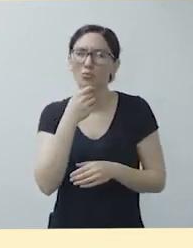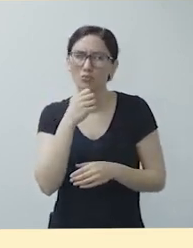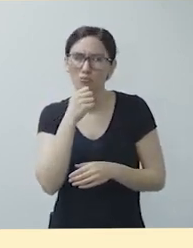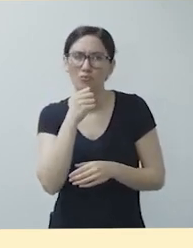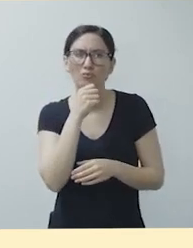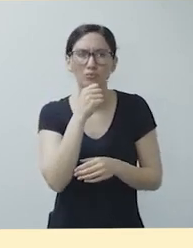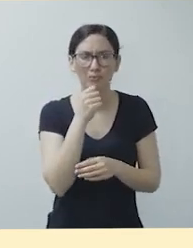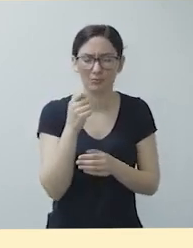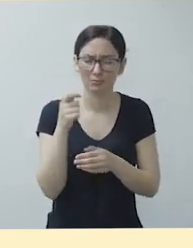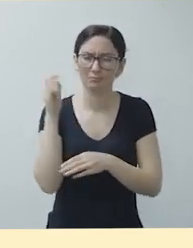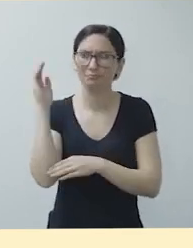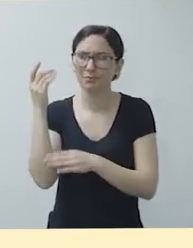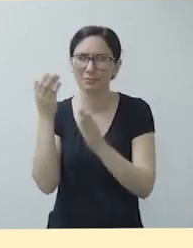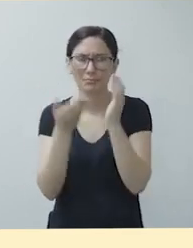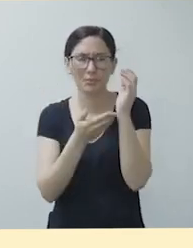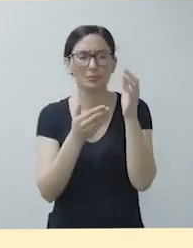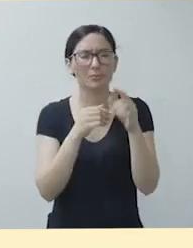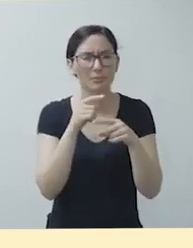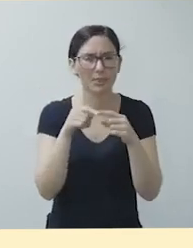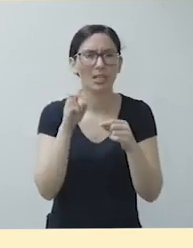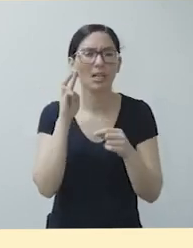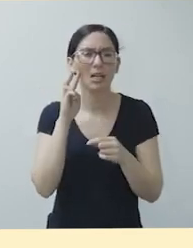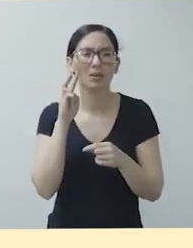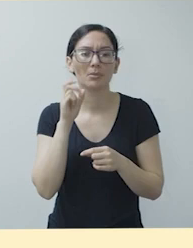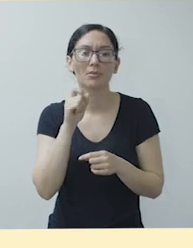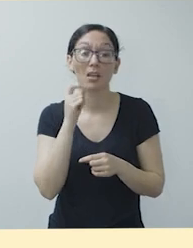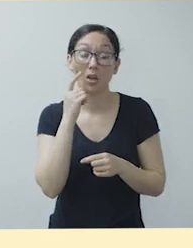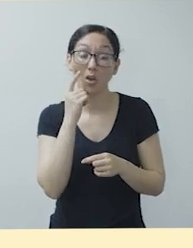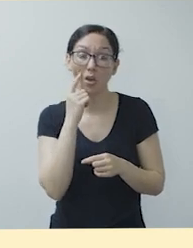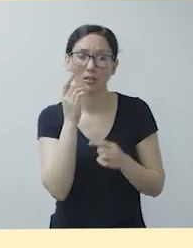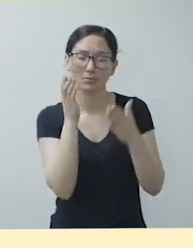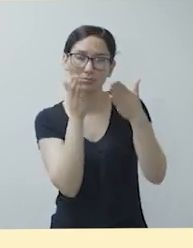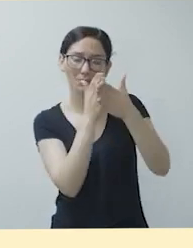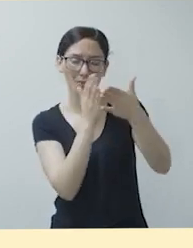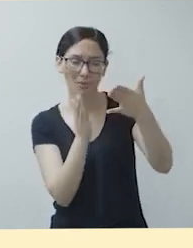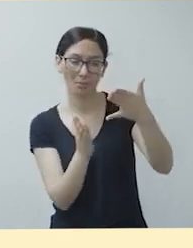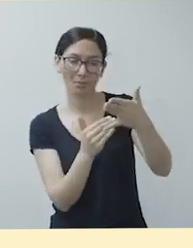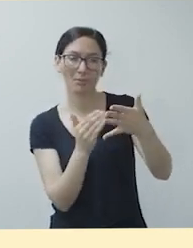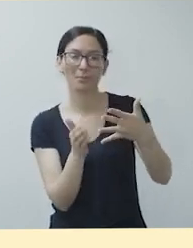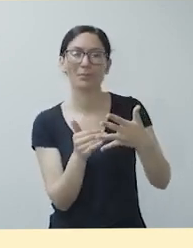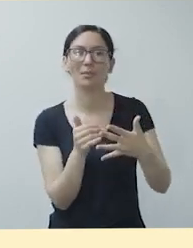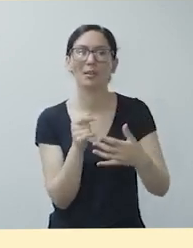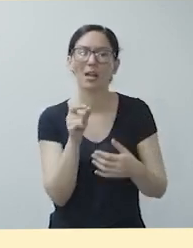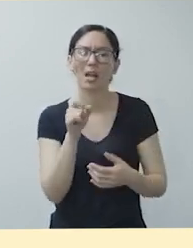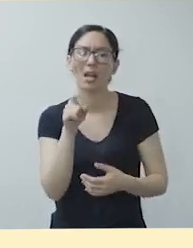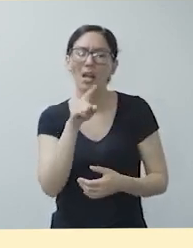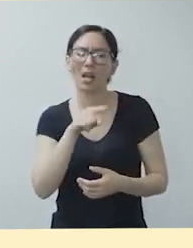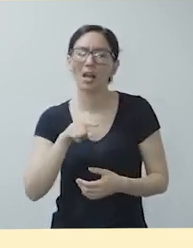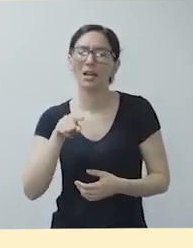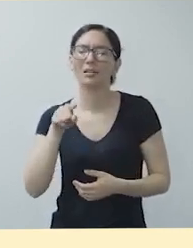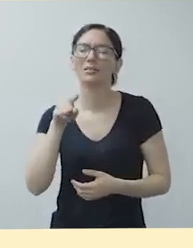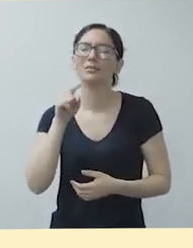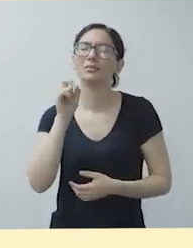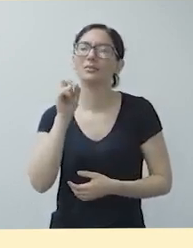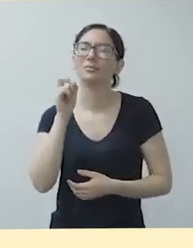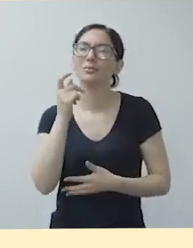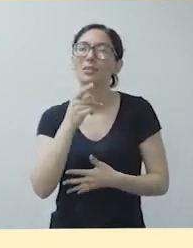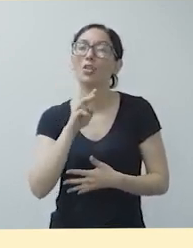tirar um retângulo ali verde para que vocês já possam olhar e lembrar quem é esse